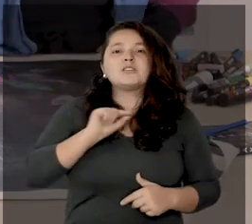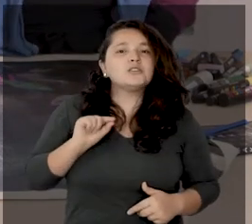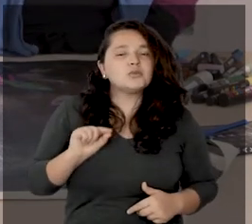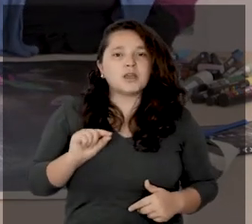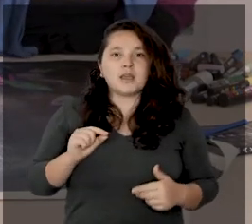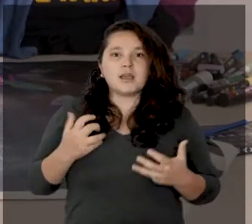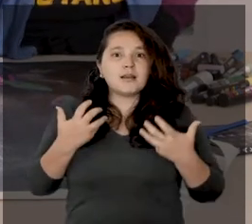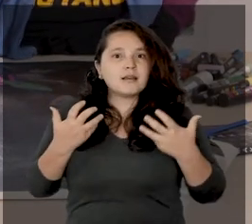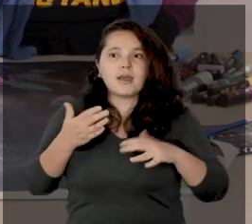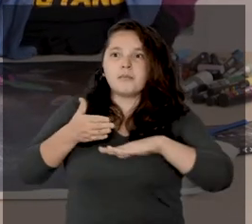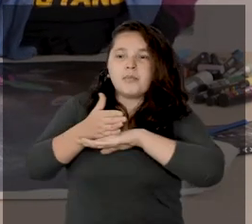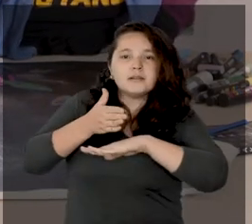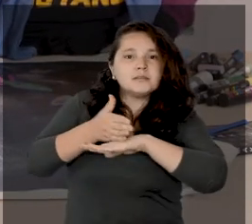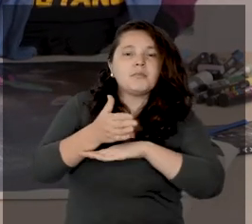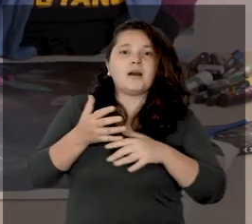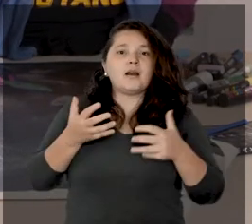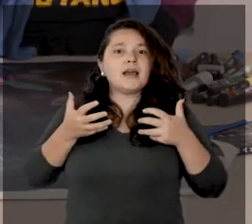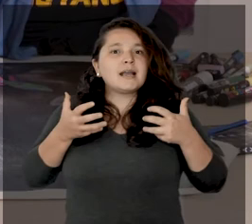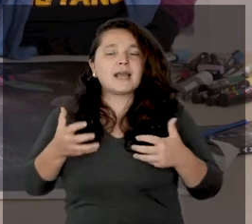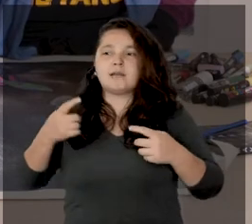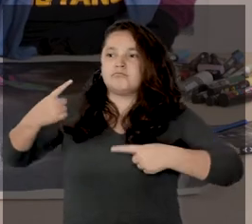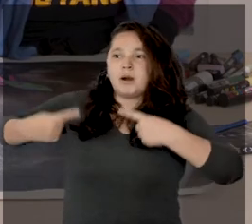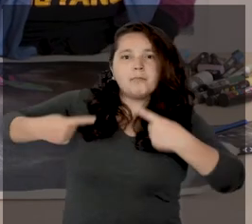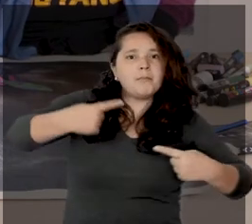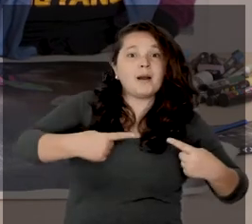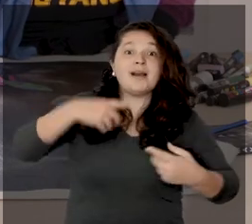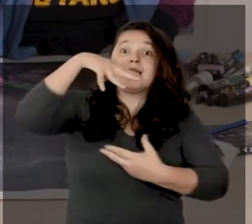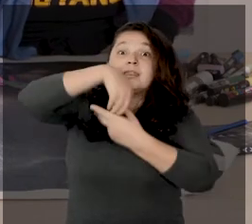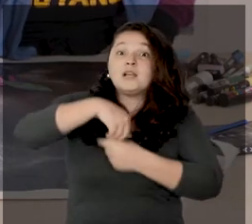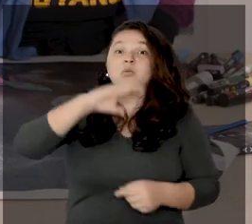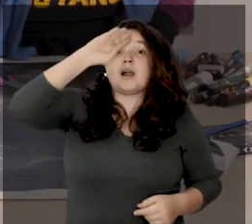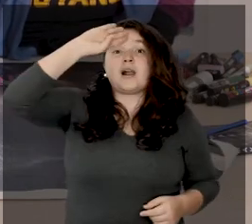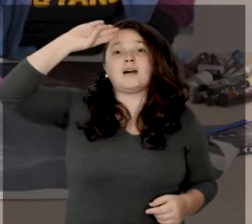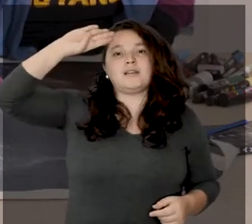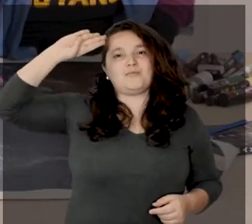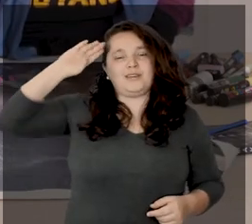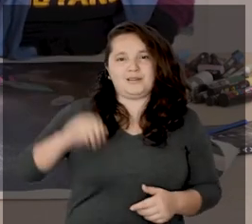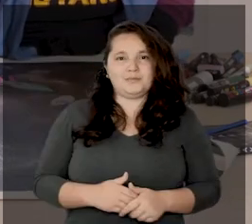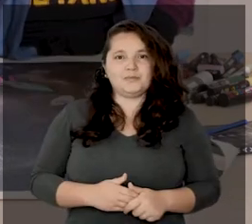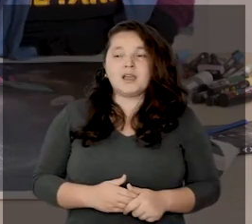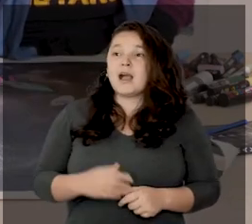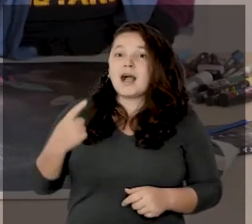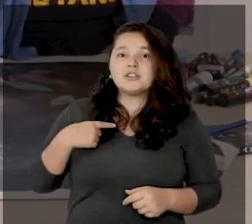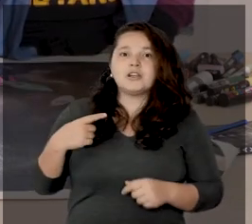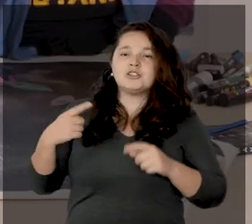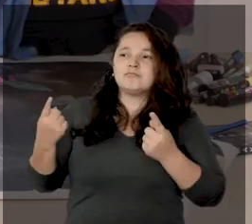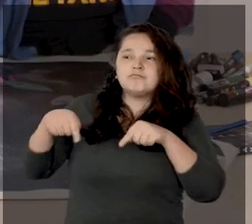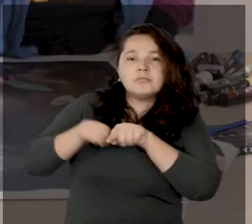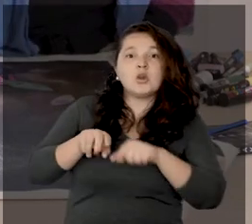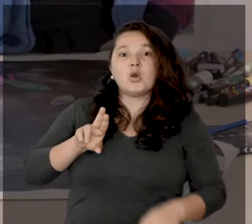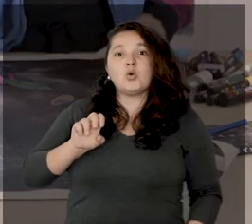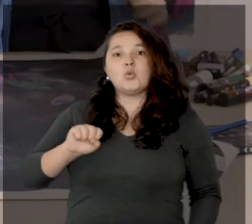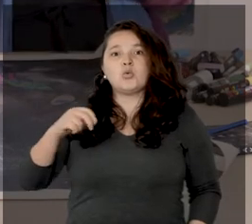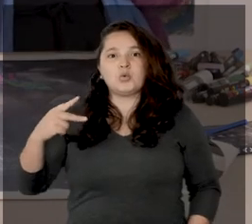participando das altas discussões da academia. Né? A gente está muito próximo da USP, da UFMG, da Universidade de Campinas.